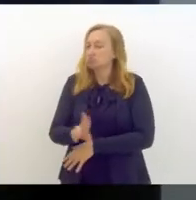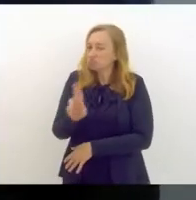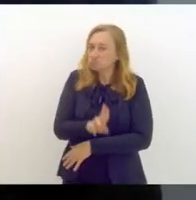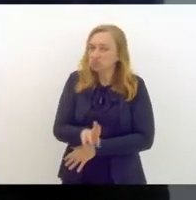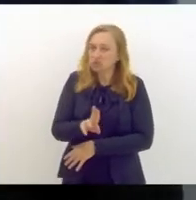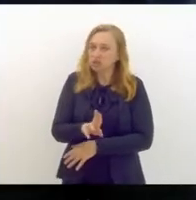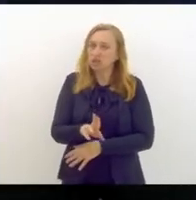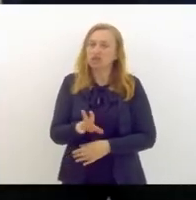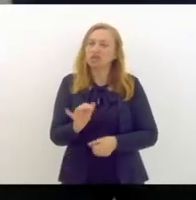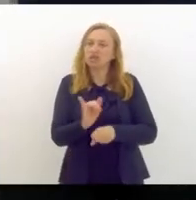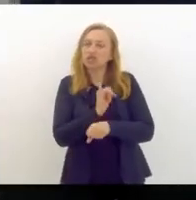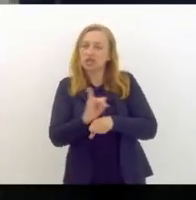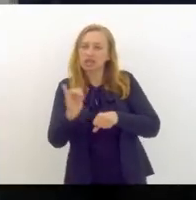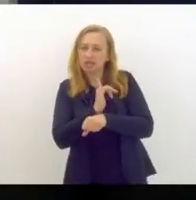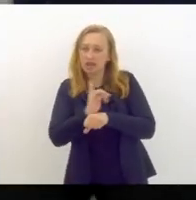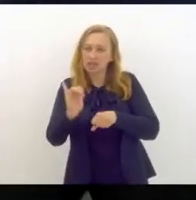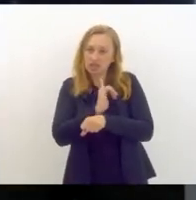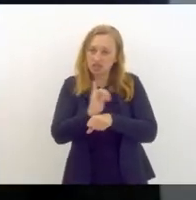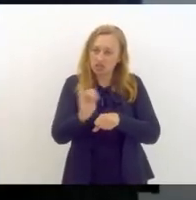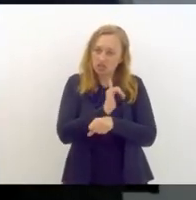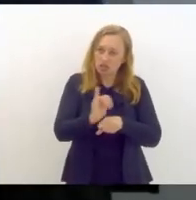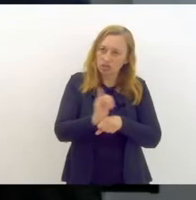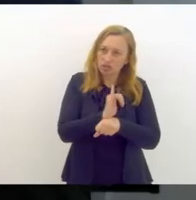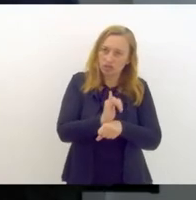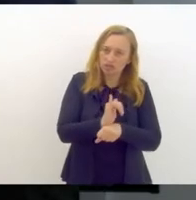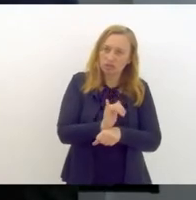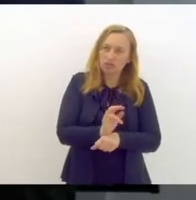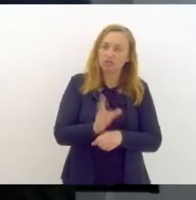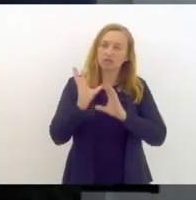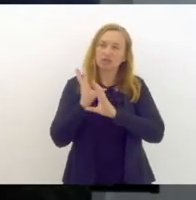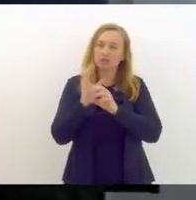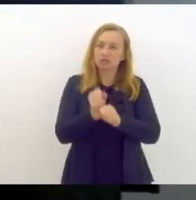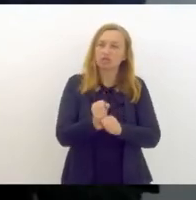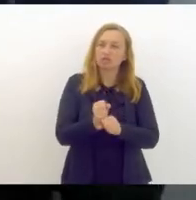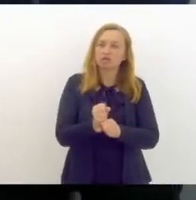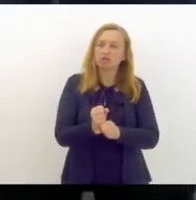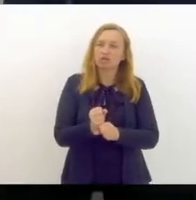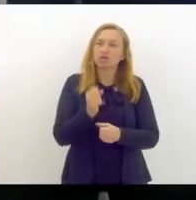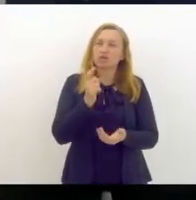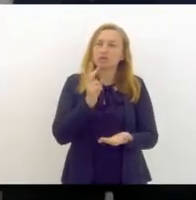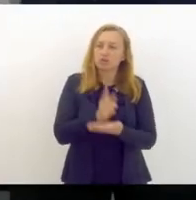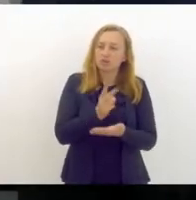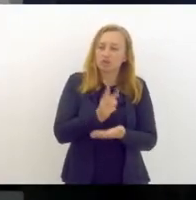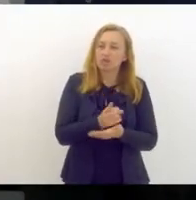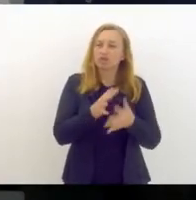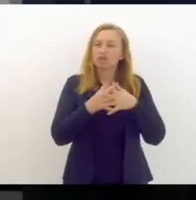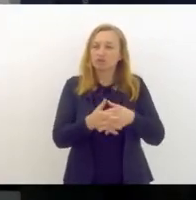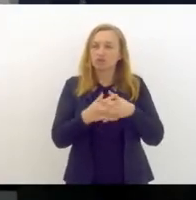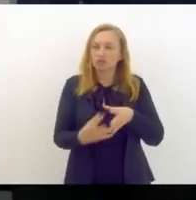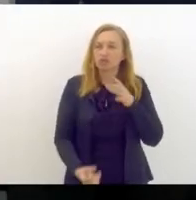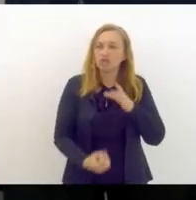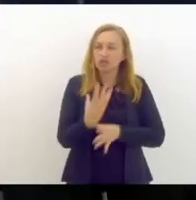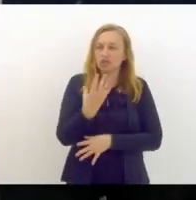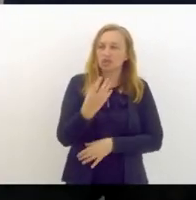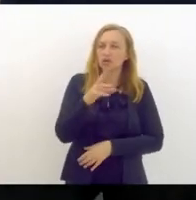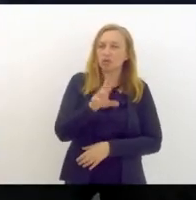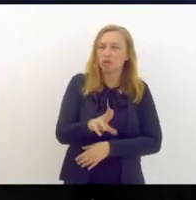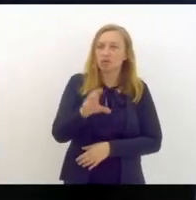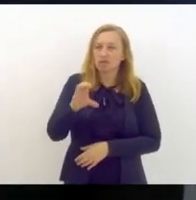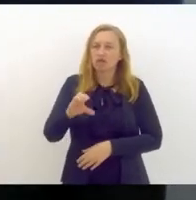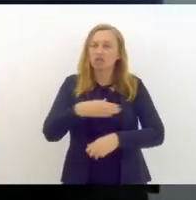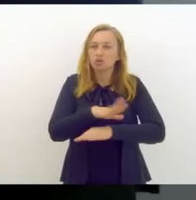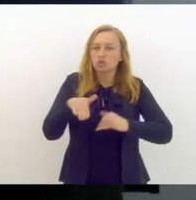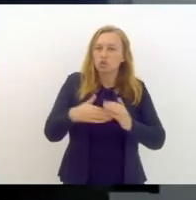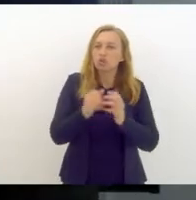outra espécie que estava por ali. Então, assim, a gente está exemplificando para vocês que, apesar de ter conflitos após a criação da UC, todos